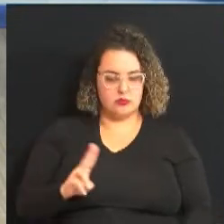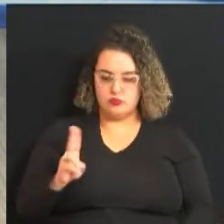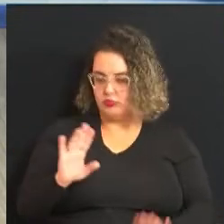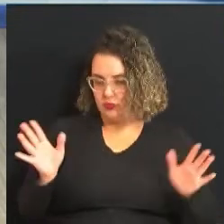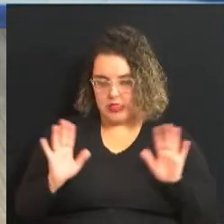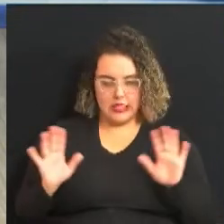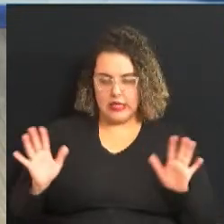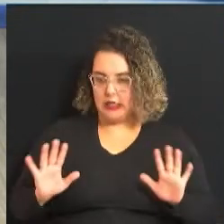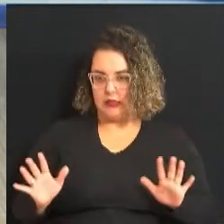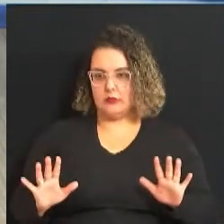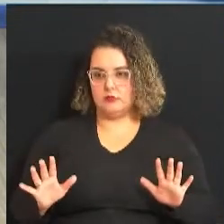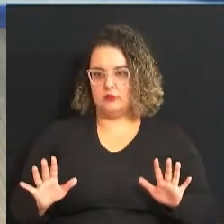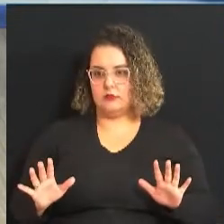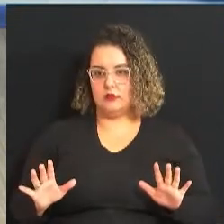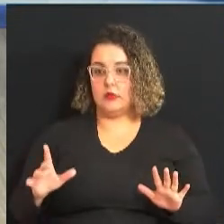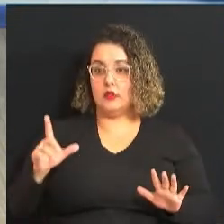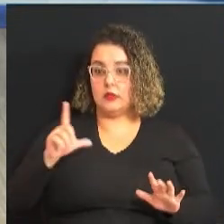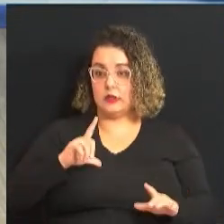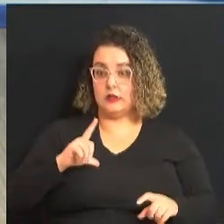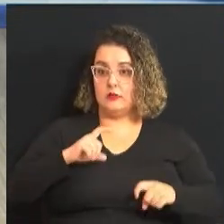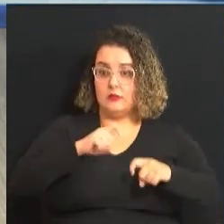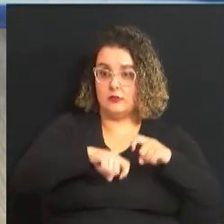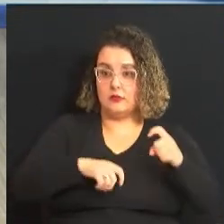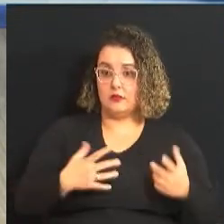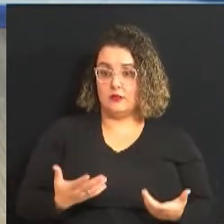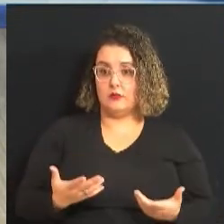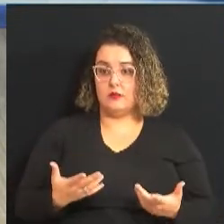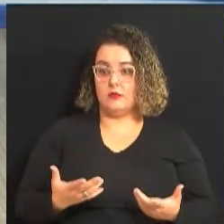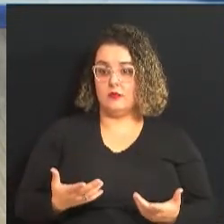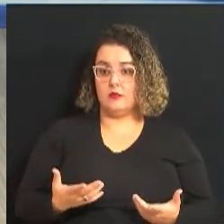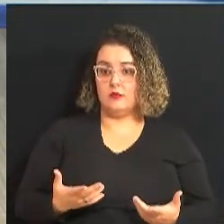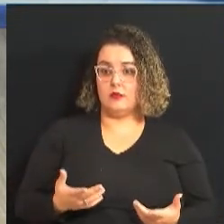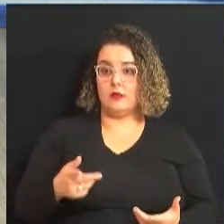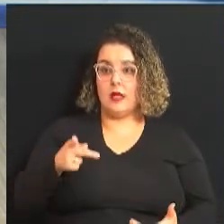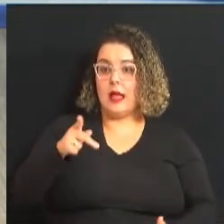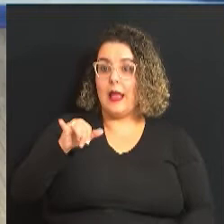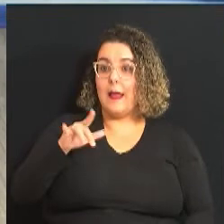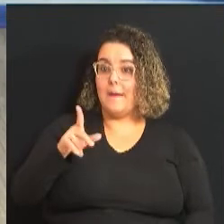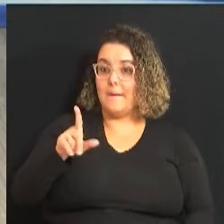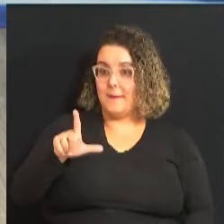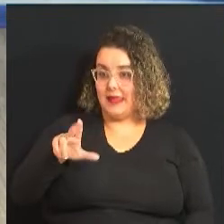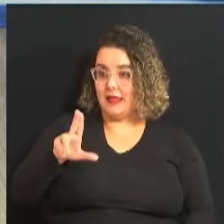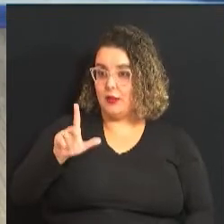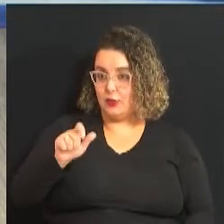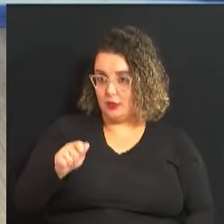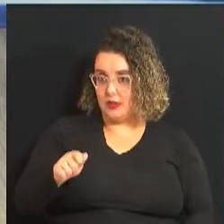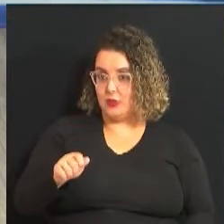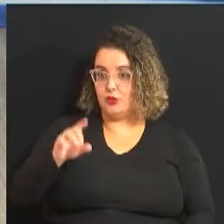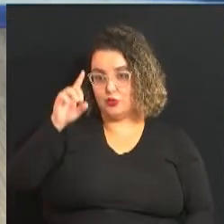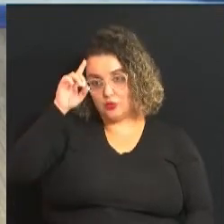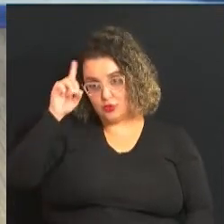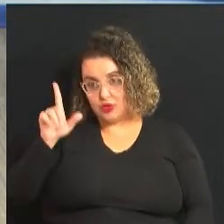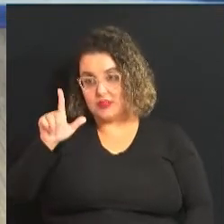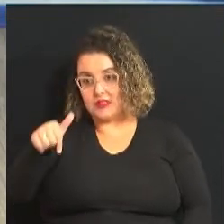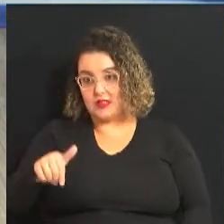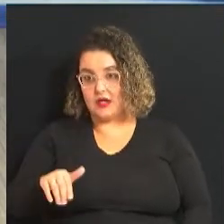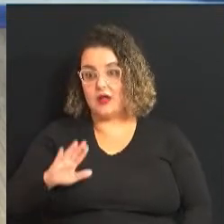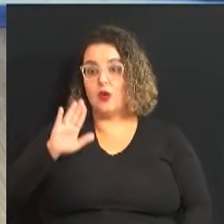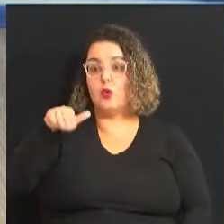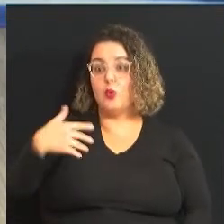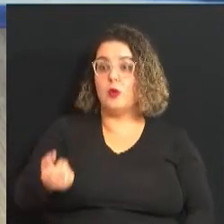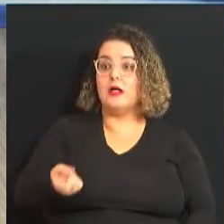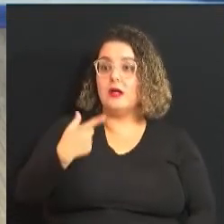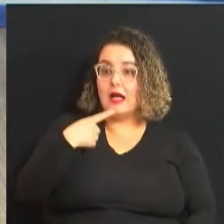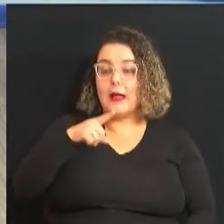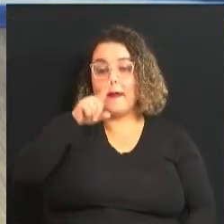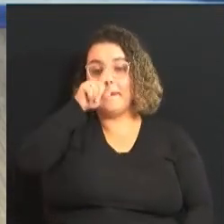método, teve a relação, a pílula do dia seguinte, quando tomar, é perigosa ou não?